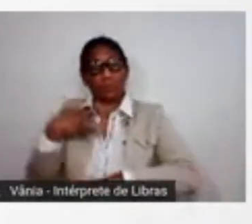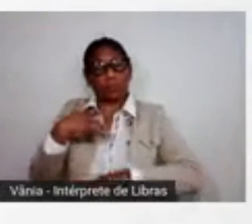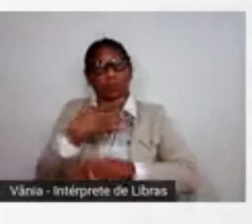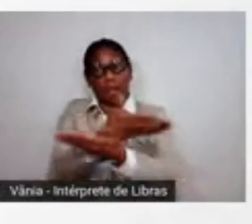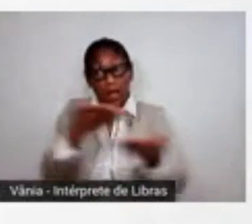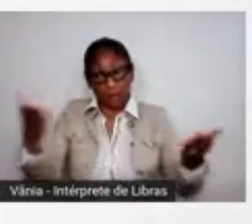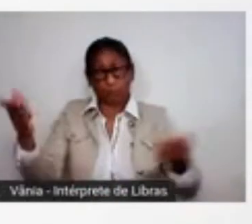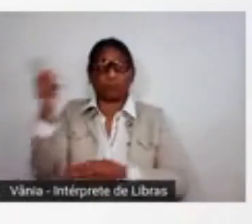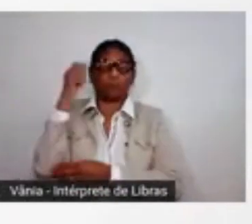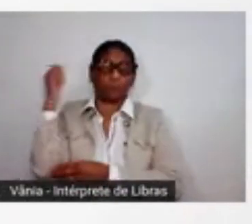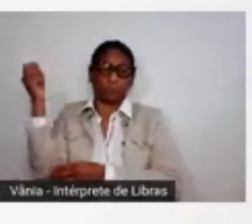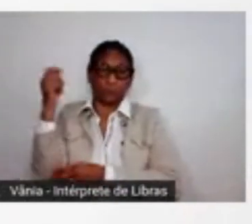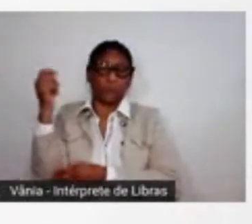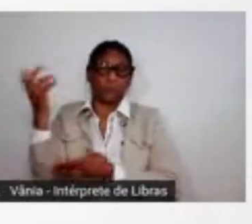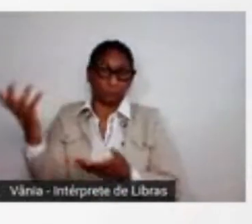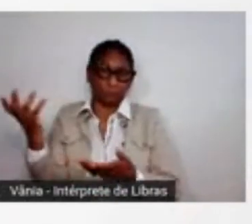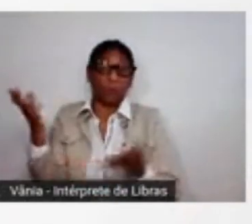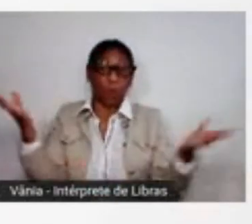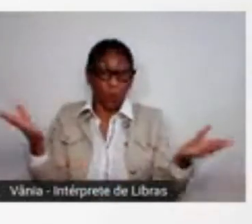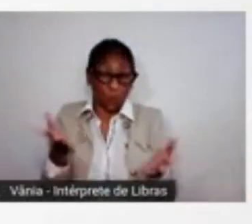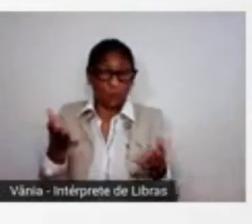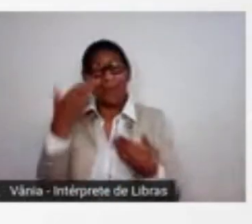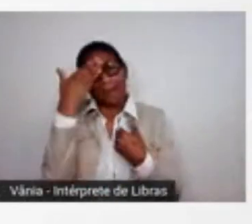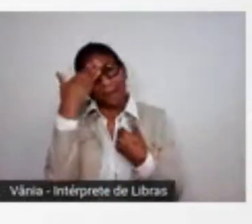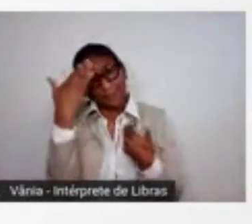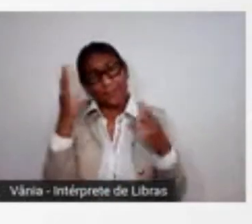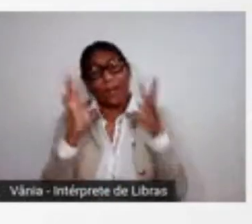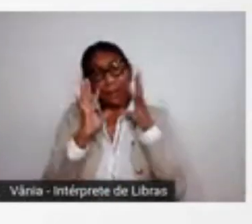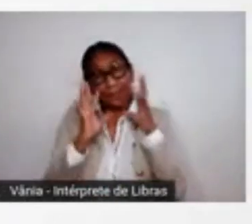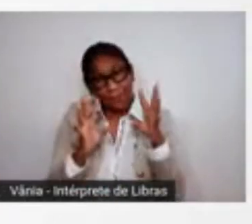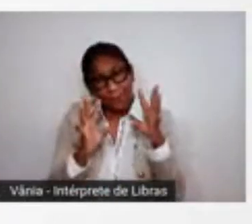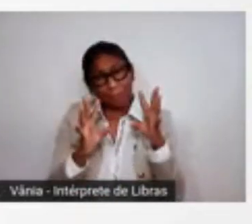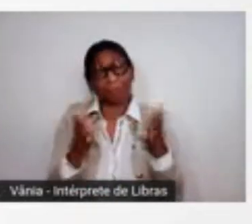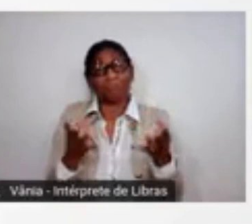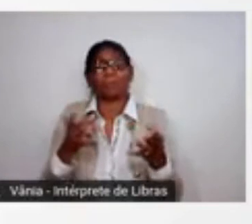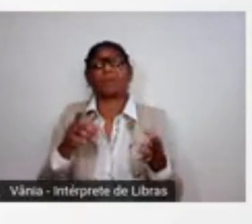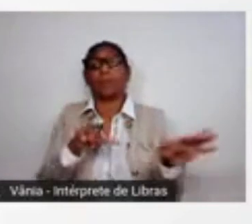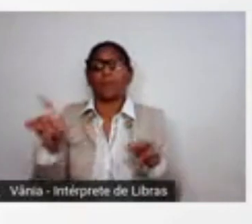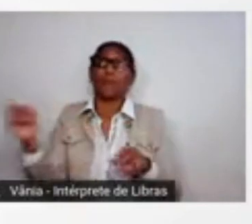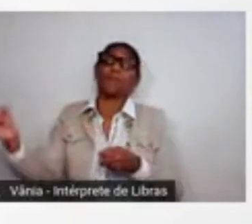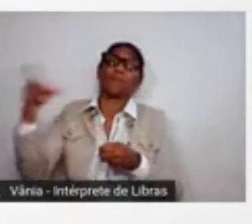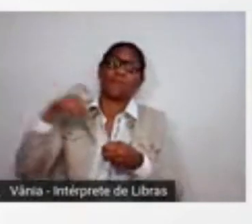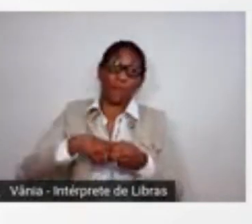gaúchos. Então, era isso por hoje. Eu agradeço a atenção de todos. A gente volta